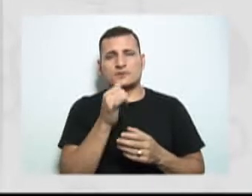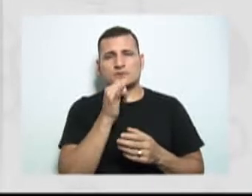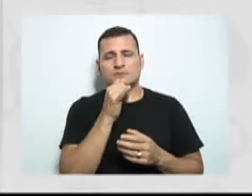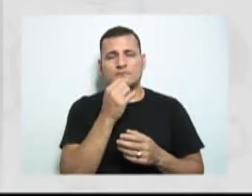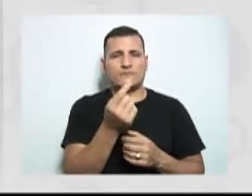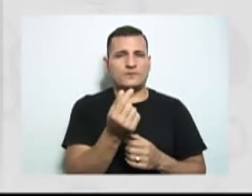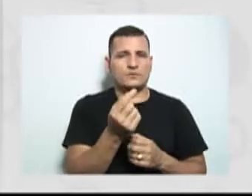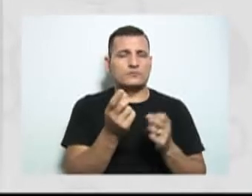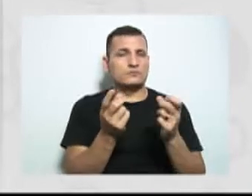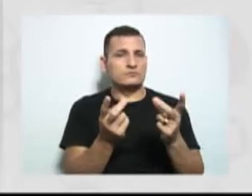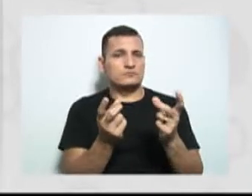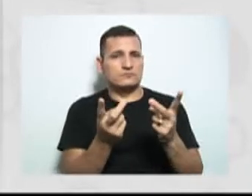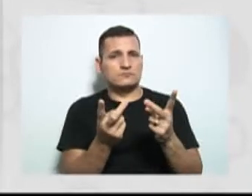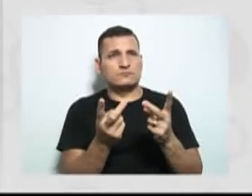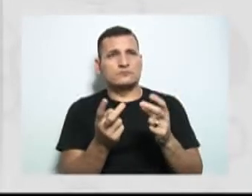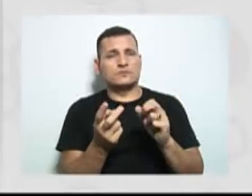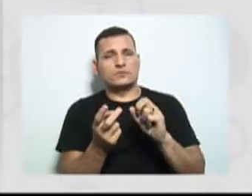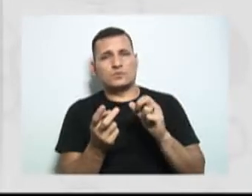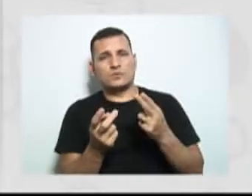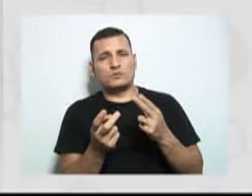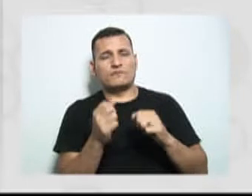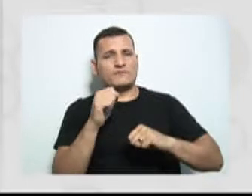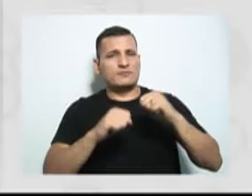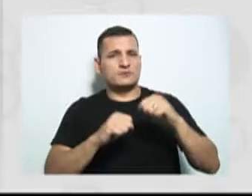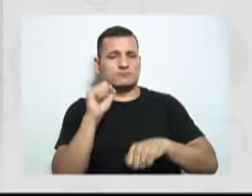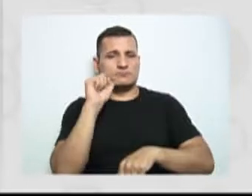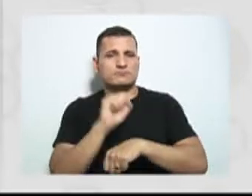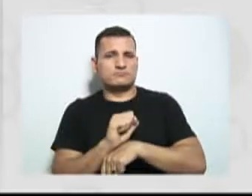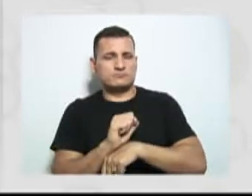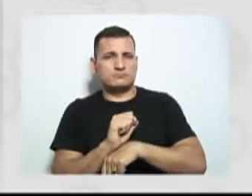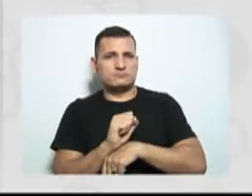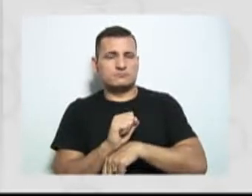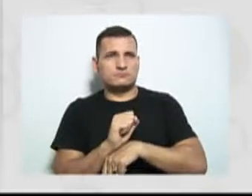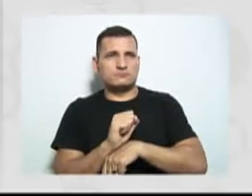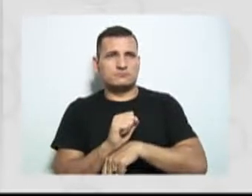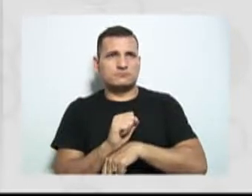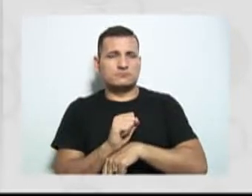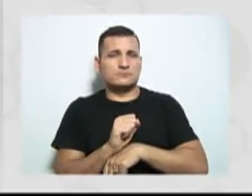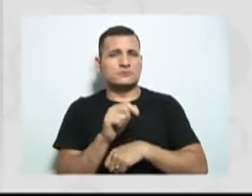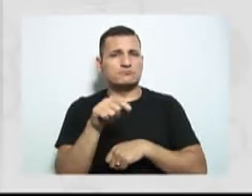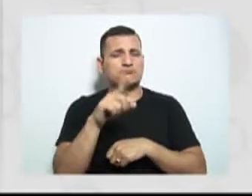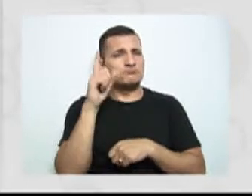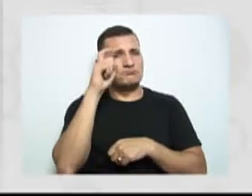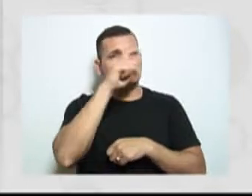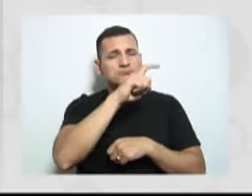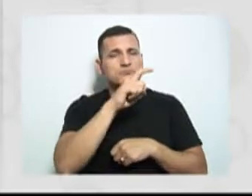de venda ou descontinuação da fabricação. Ela é um pouco mais difícil de você